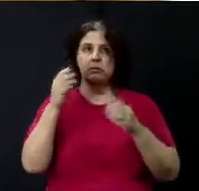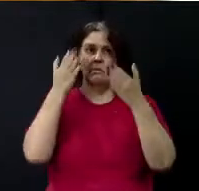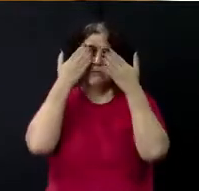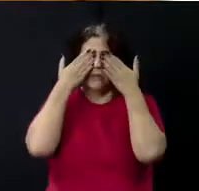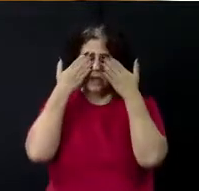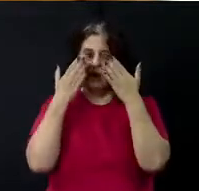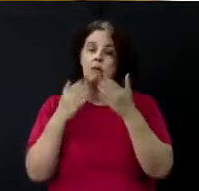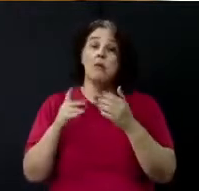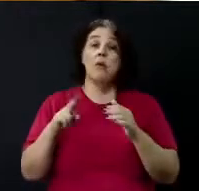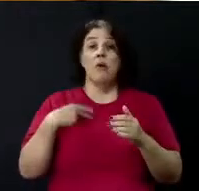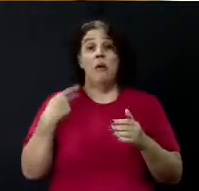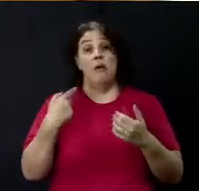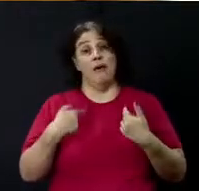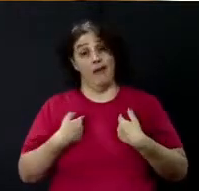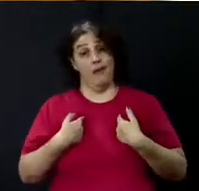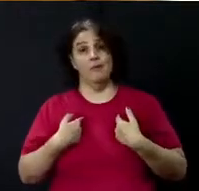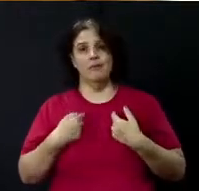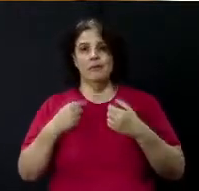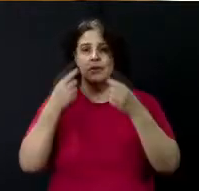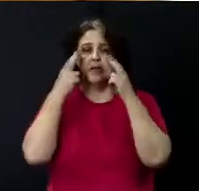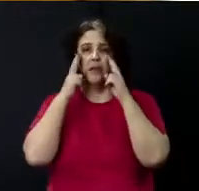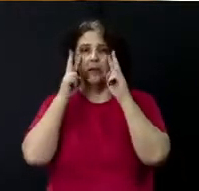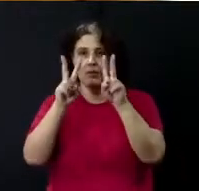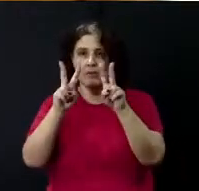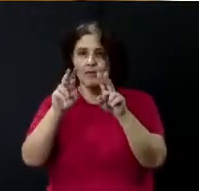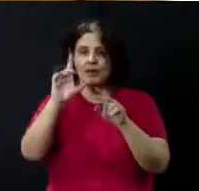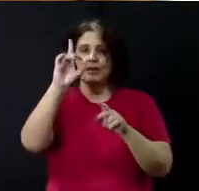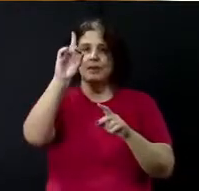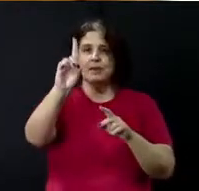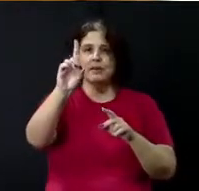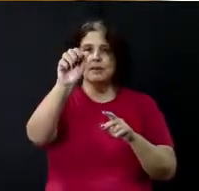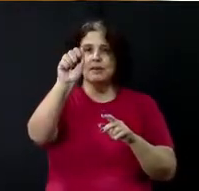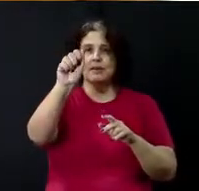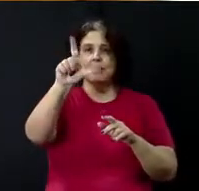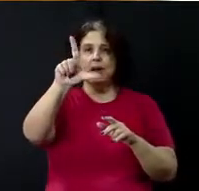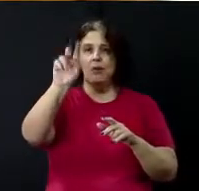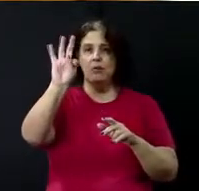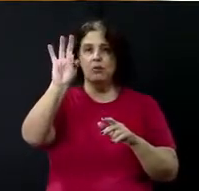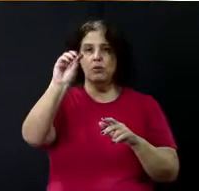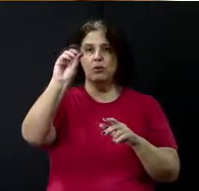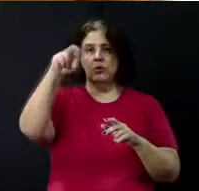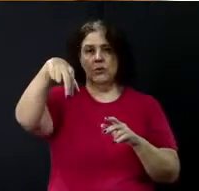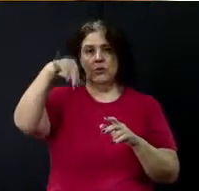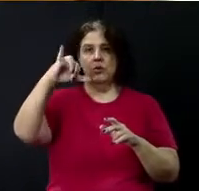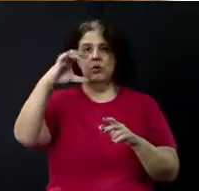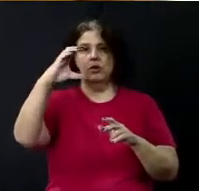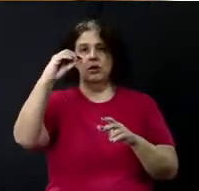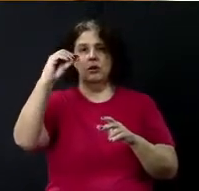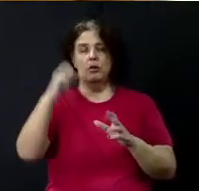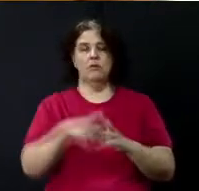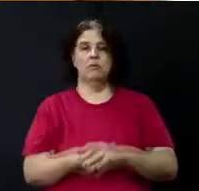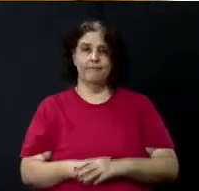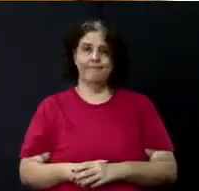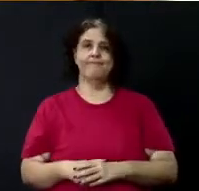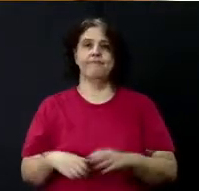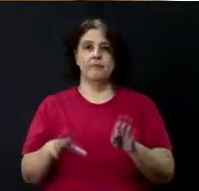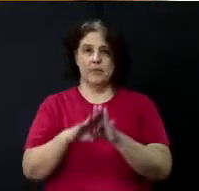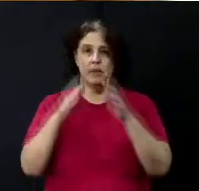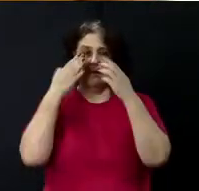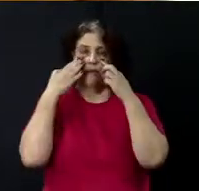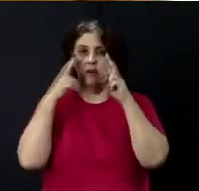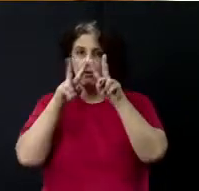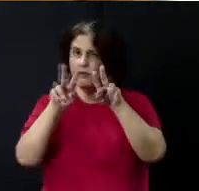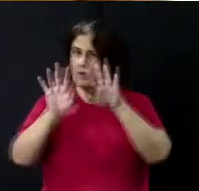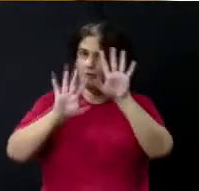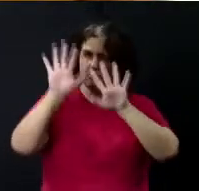Como faz? Quando não há cura, daltonismo não tem cura. Cegueira de nascença, também não tinha cura. E então,